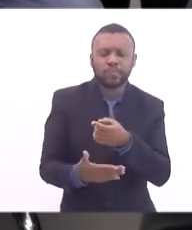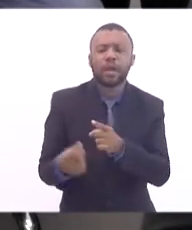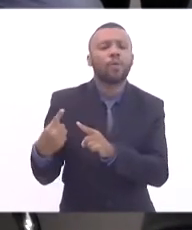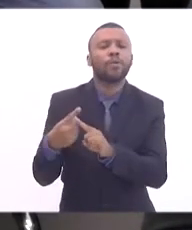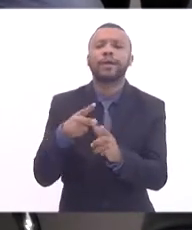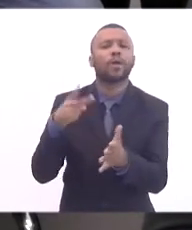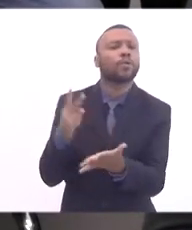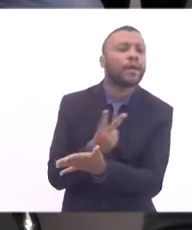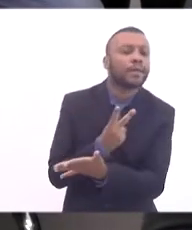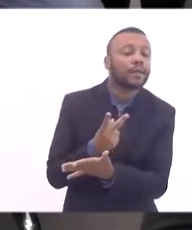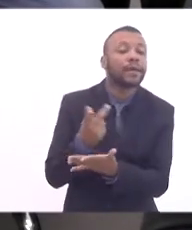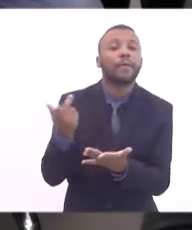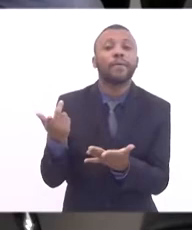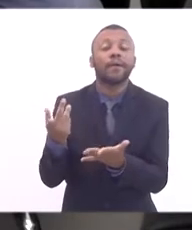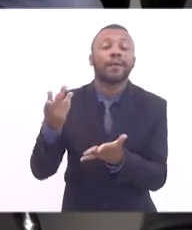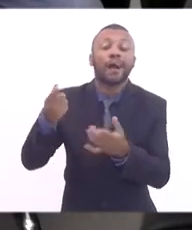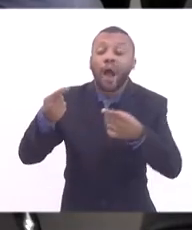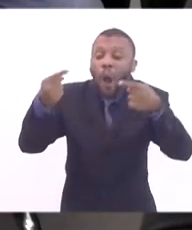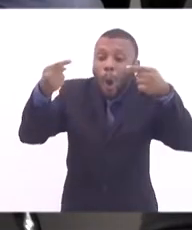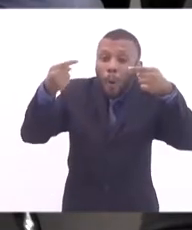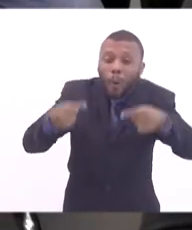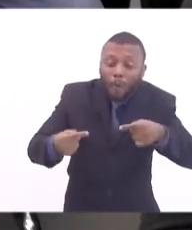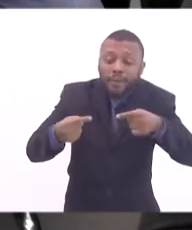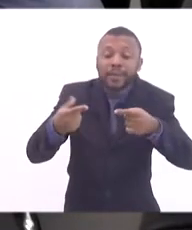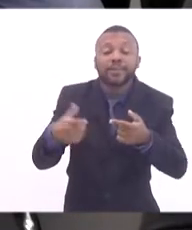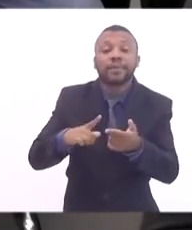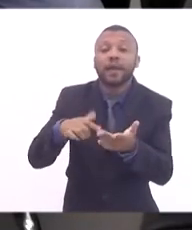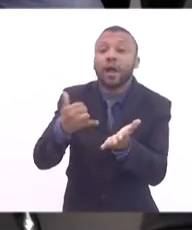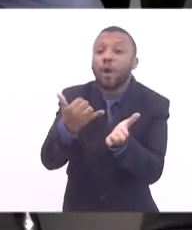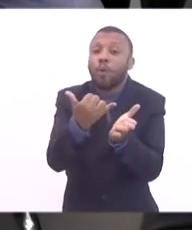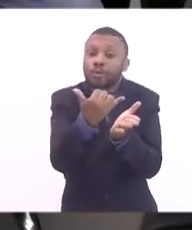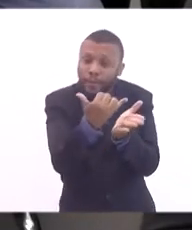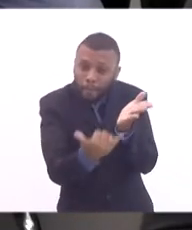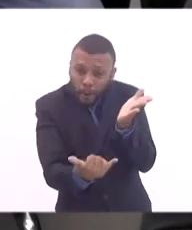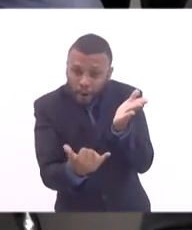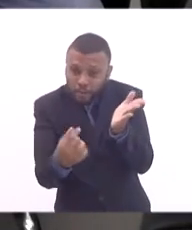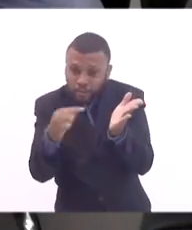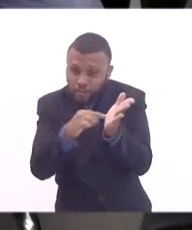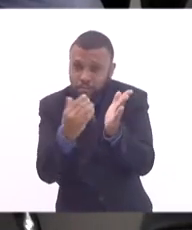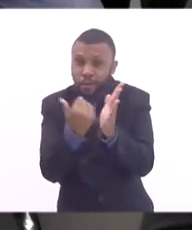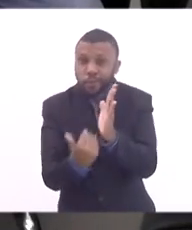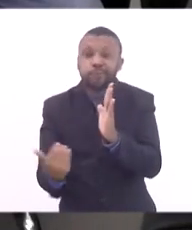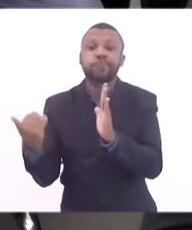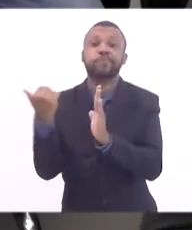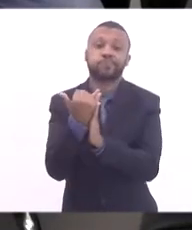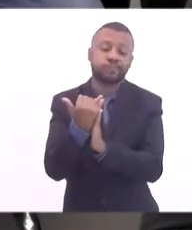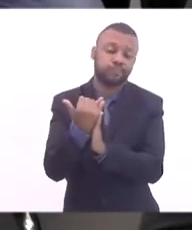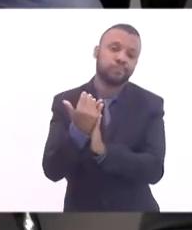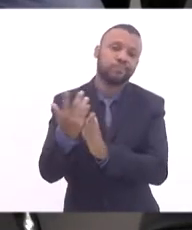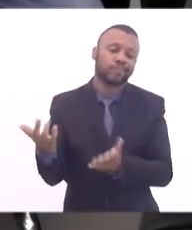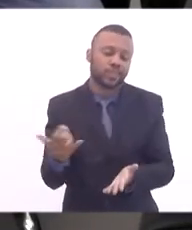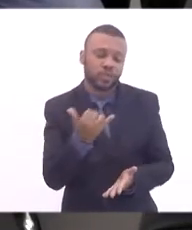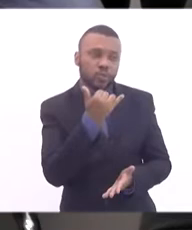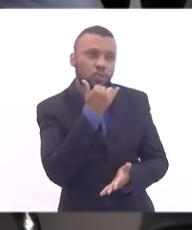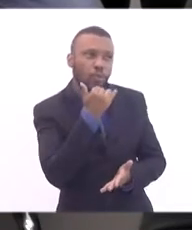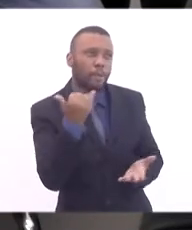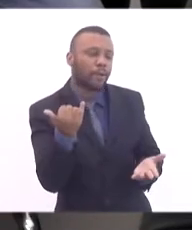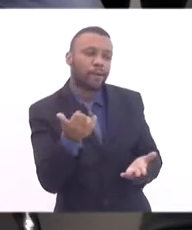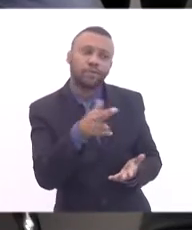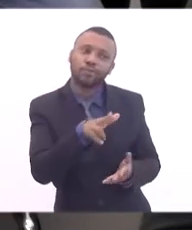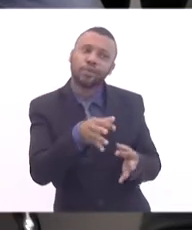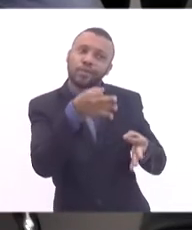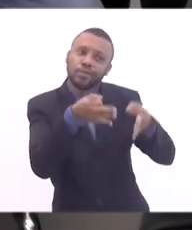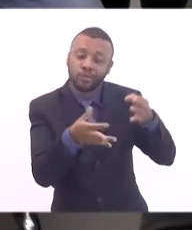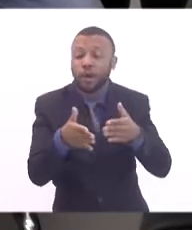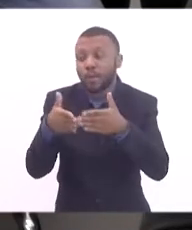isso realmente faz toda a diferença só tem que colocar também né Não só não tá sendo justo por favor quero ser